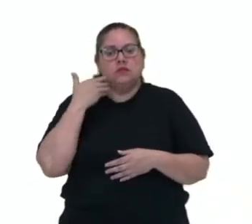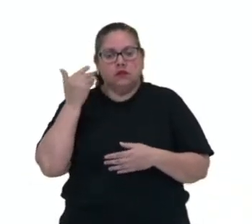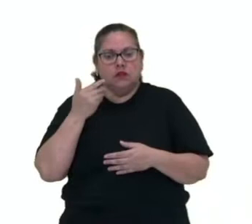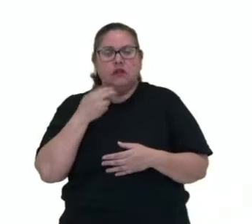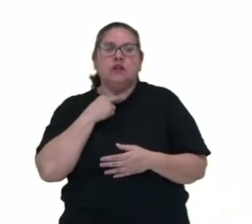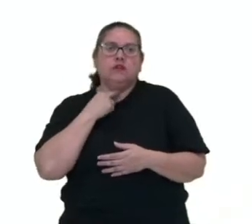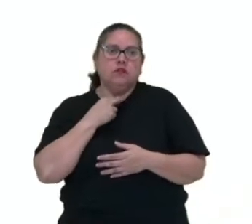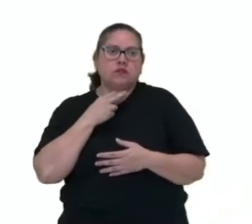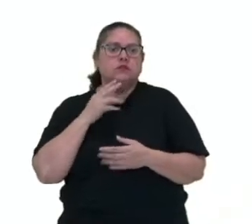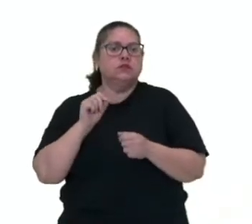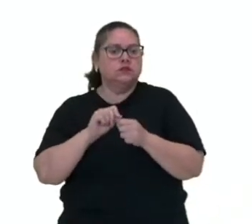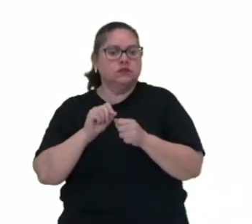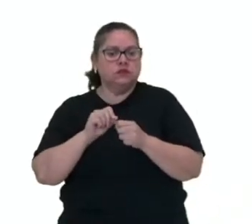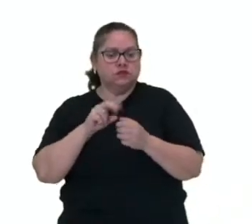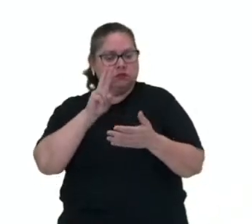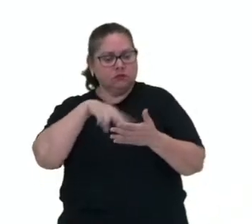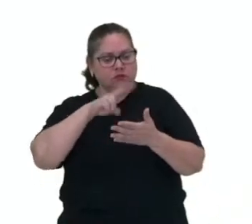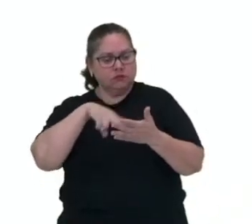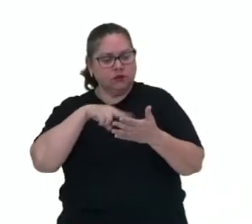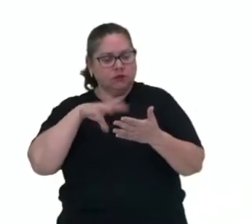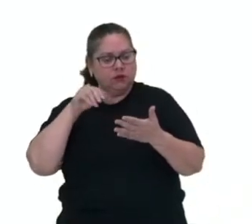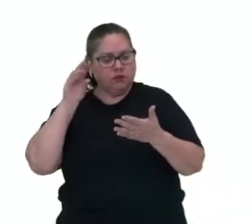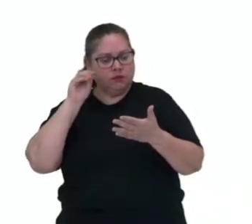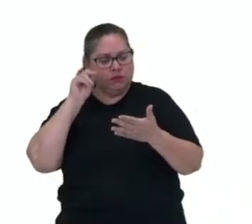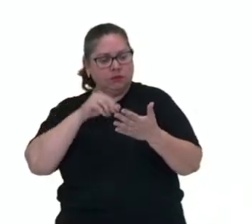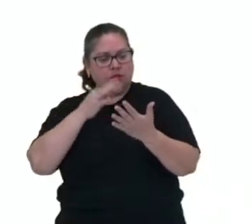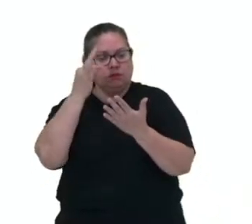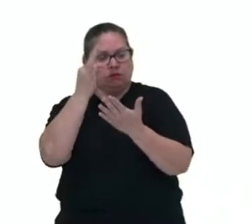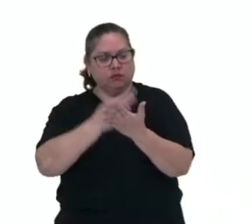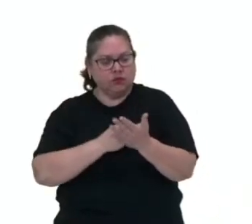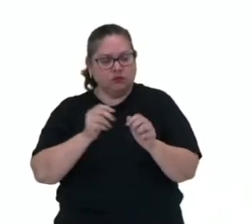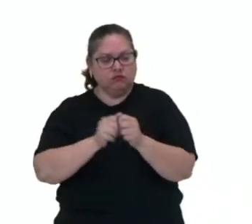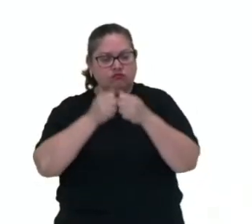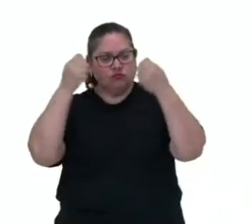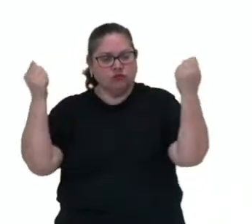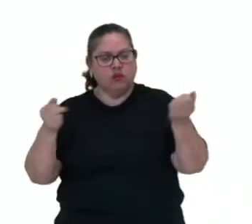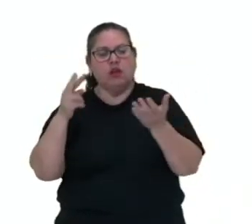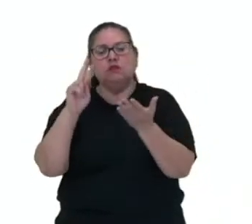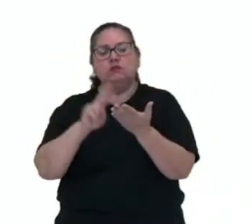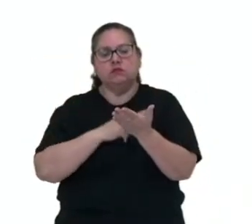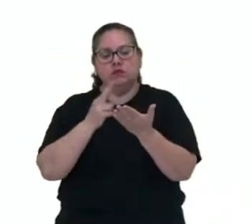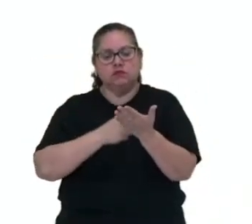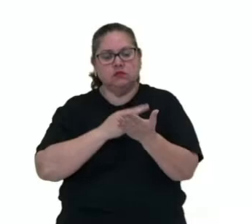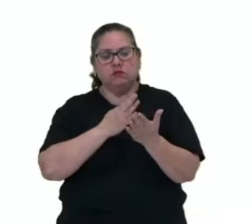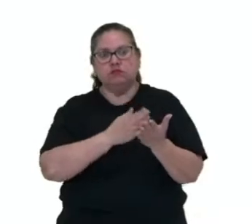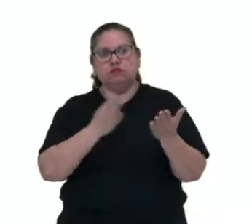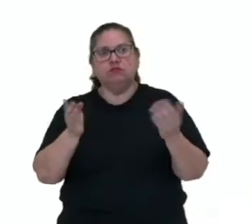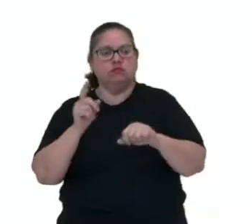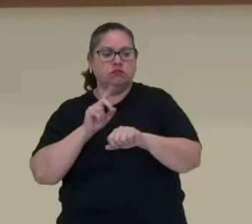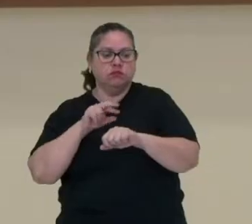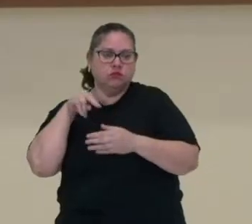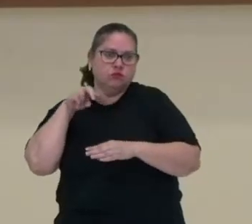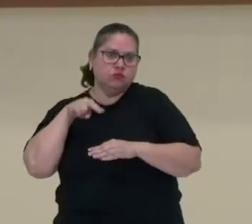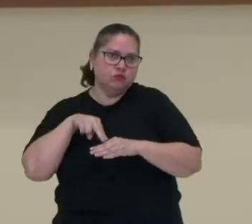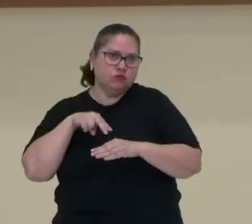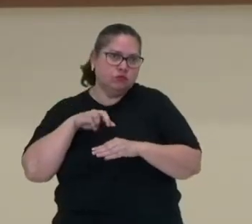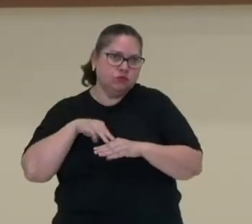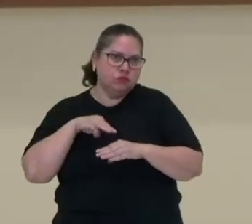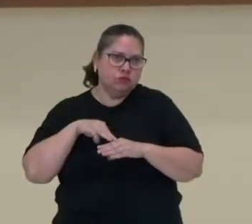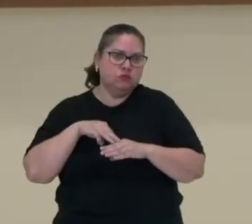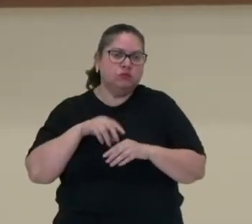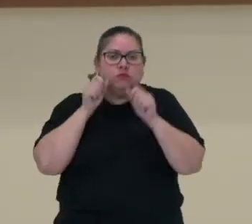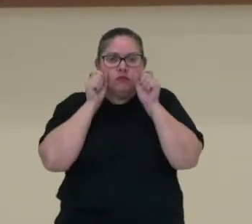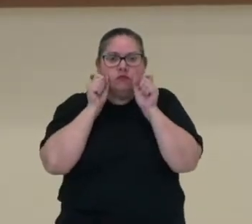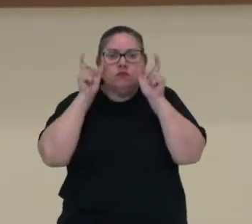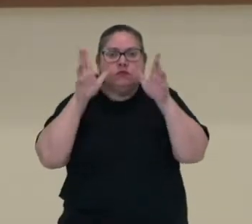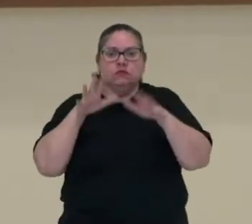voz, é fazer leitura em voz alta de textos de jornais ou de revistas durante alguns minutos. Então, prestar atenção